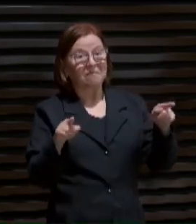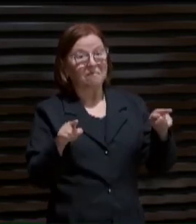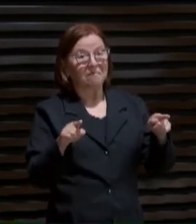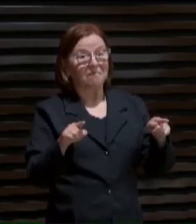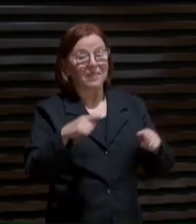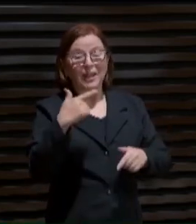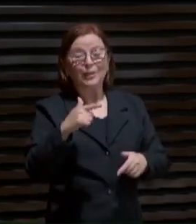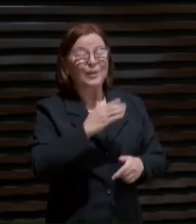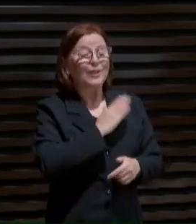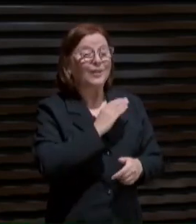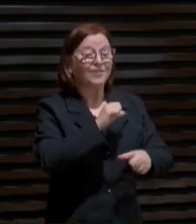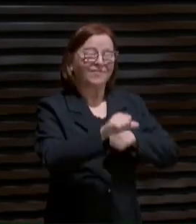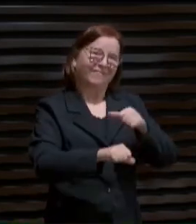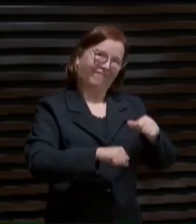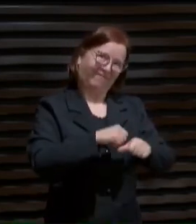Novo Coração